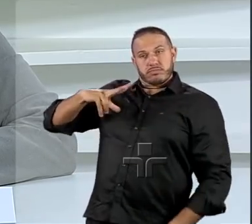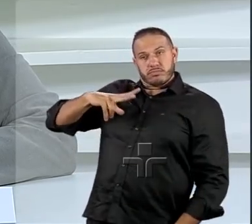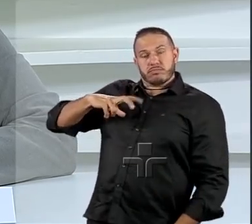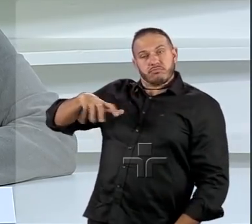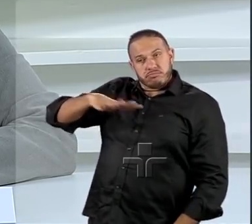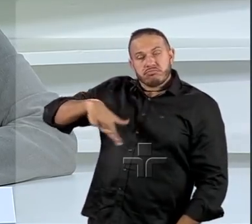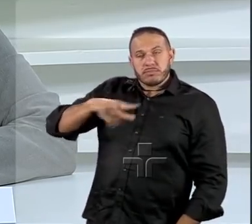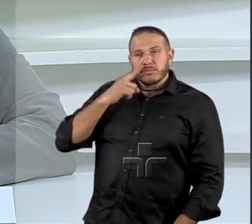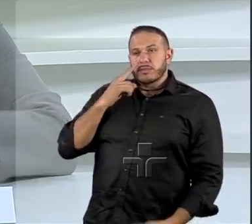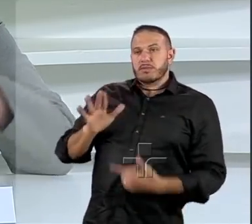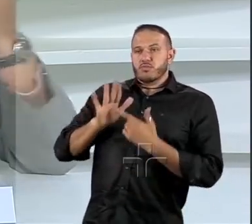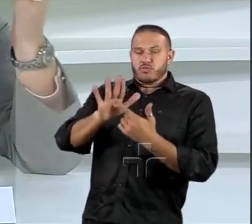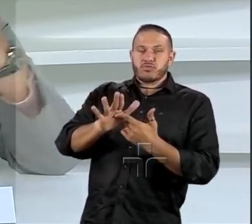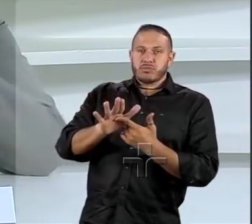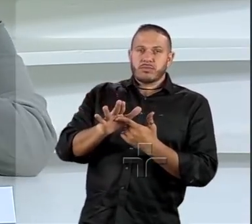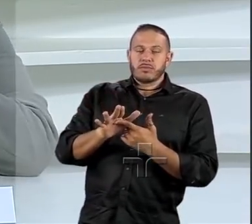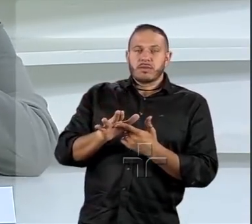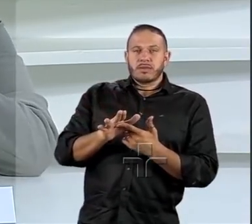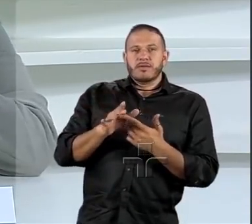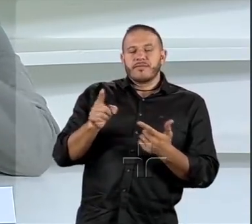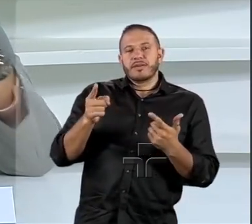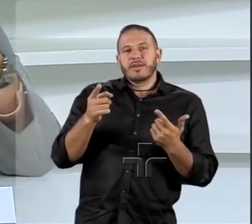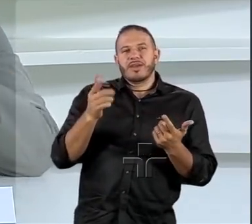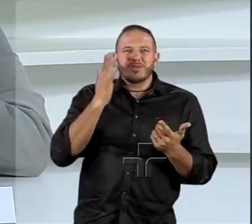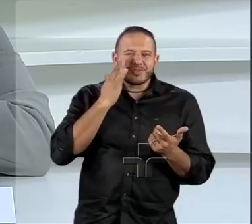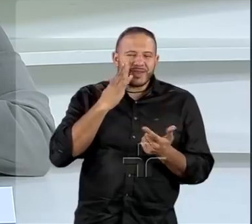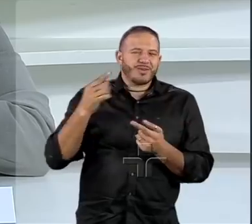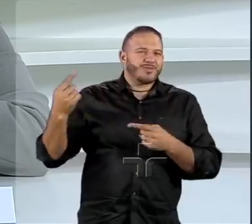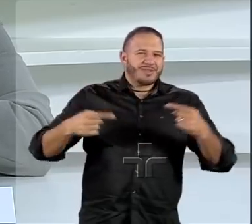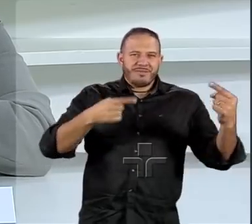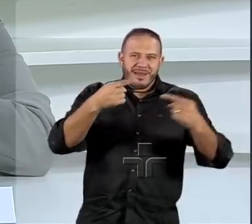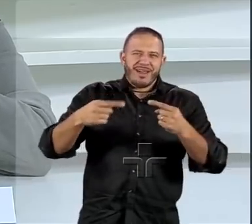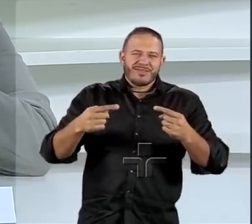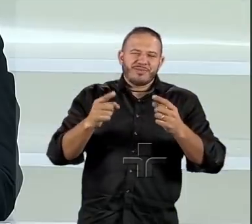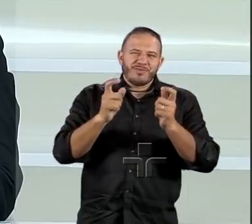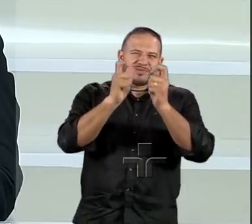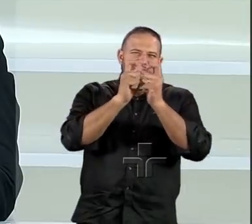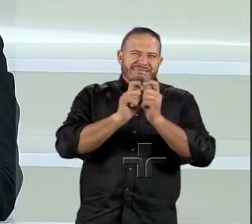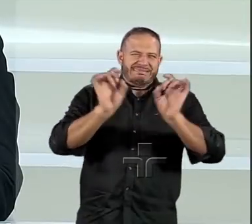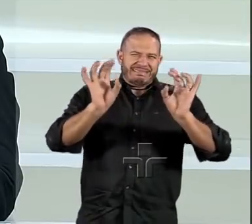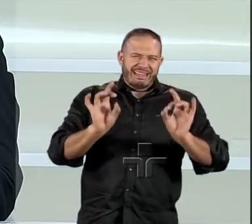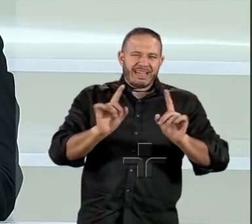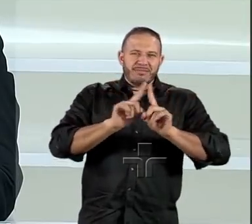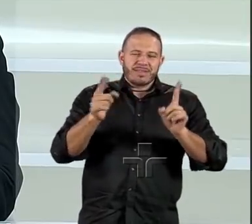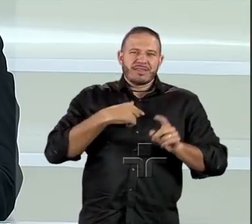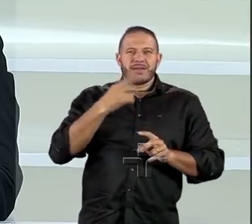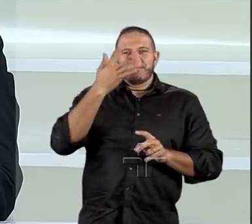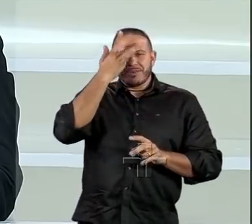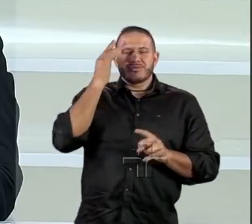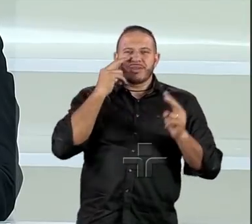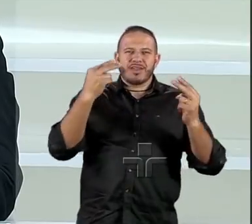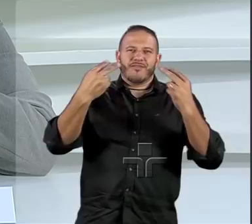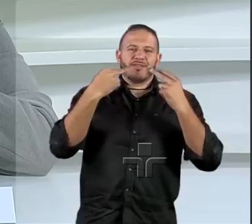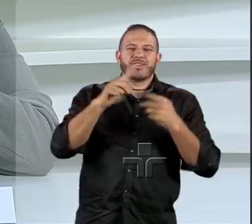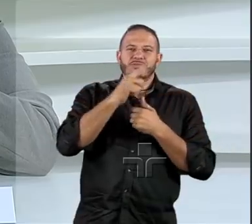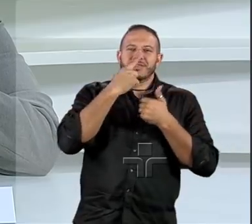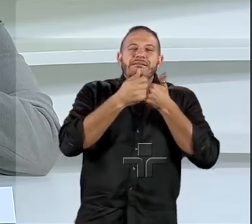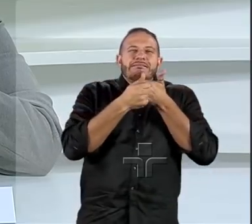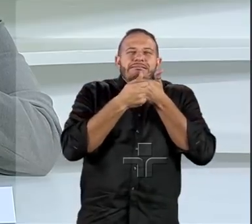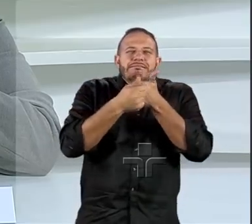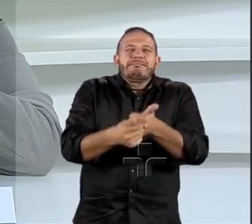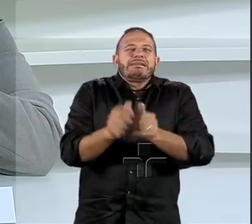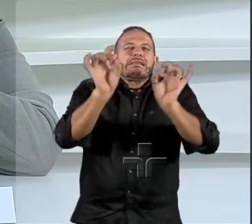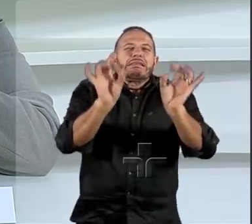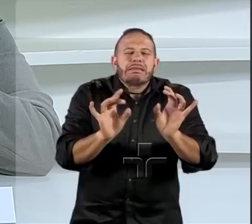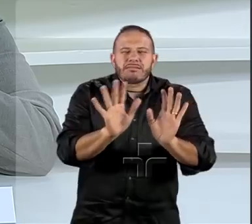né? Fazendo aqui eu sei que o debate é bastante técnico, mas quem nos ouve não precisa acompanhar o tecnicismo